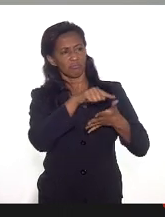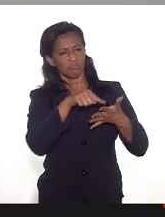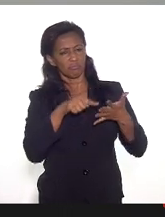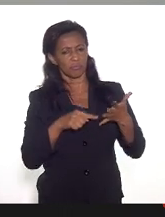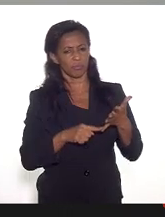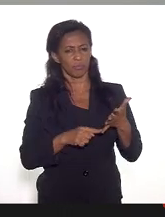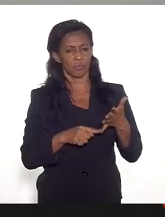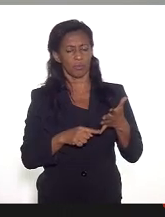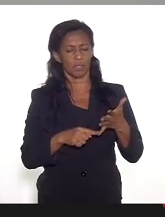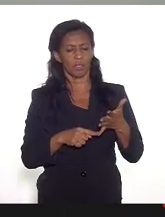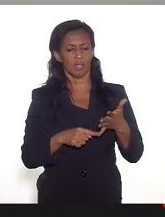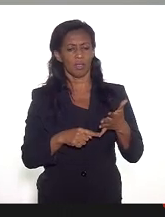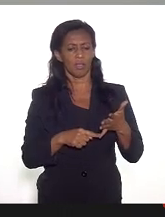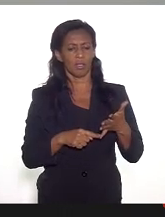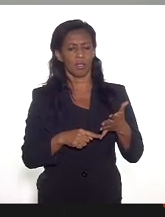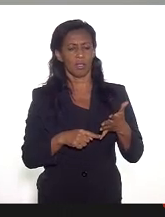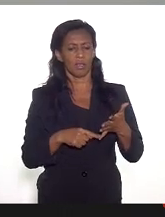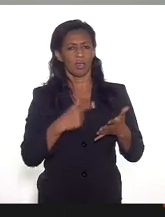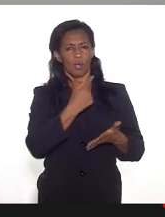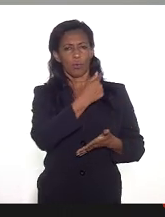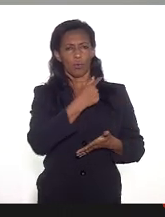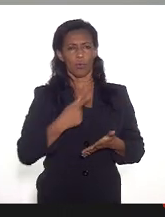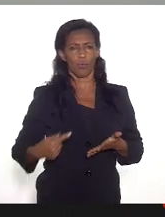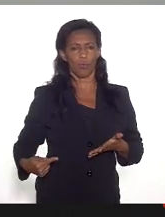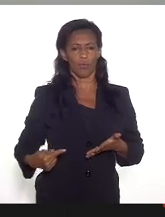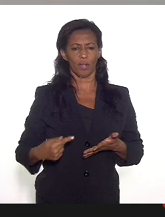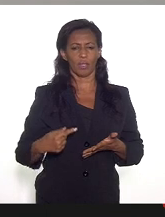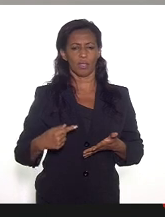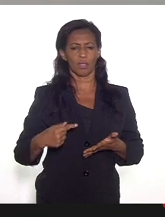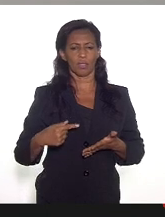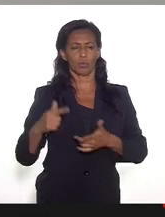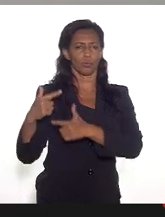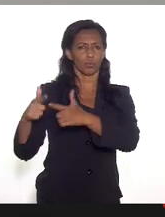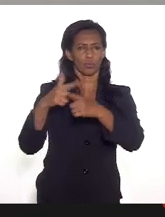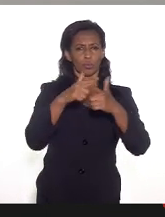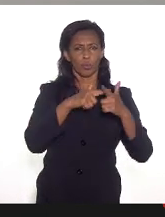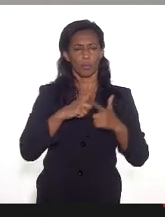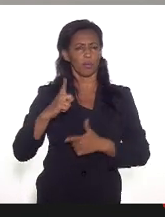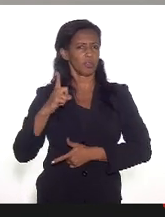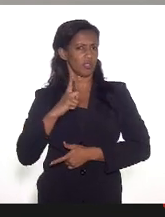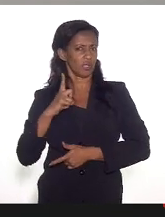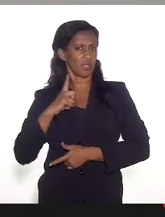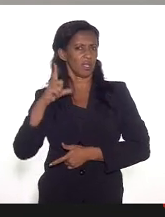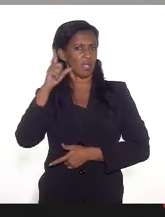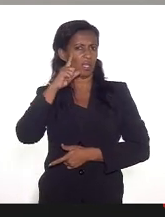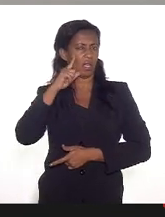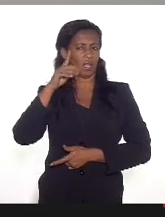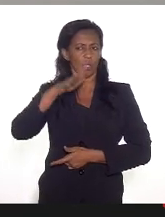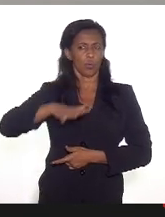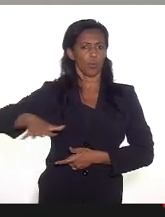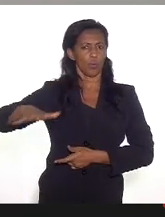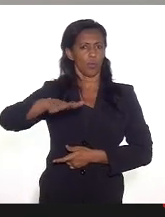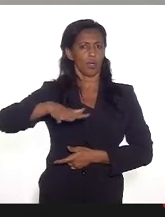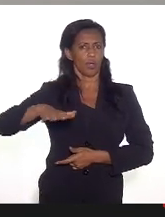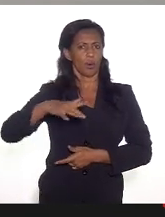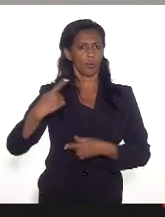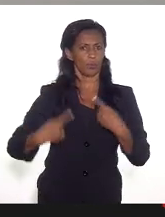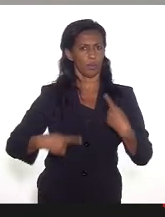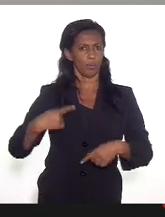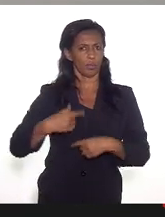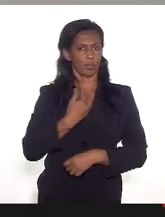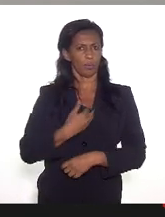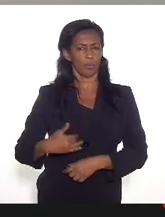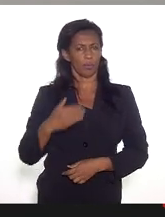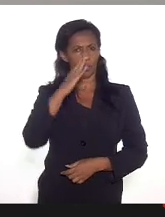para descontinuidade na governança boa parte dos problemas que nós enfrentamos no campo das políticas públicas no Brasil.